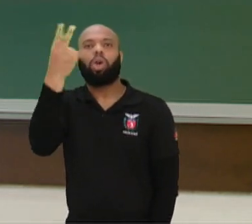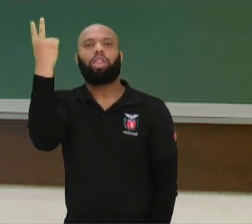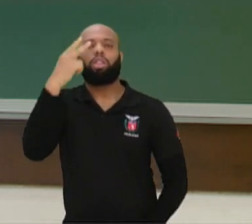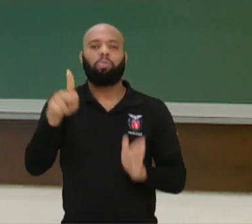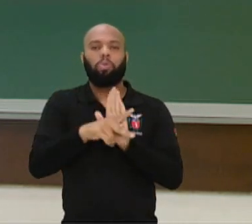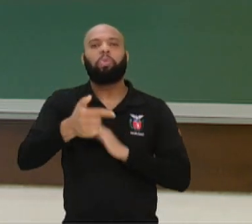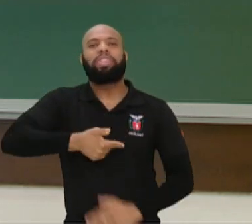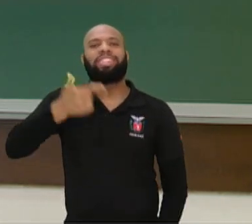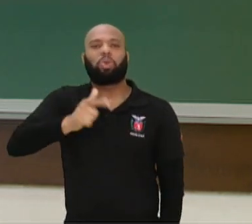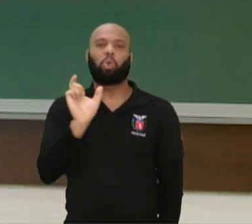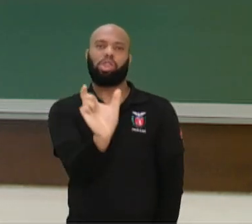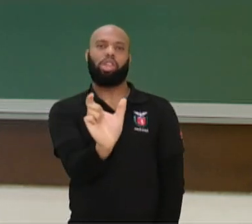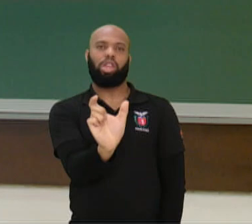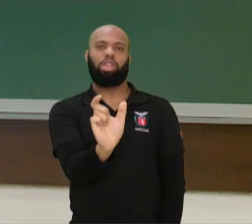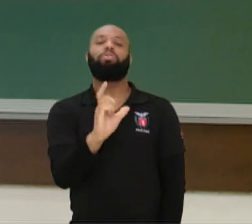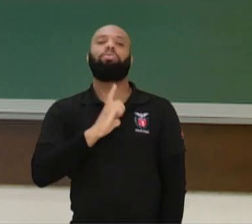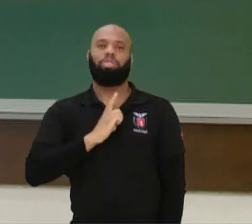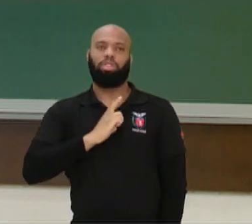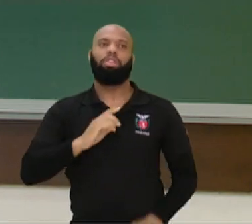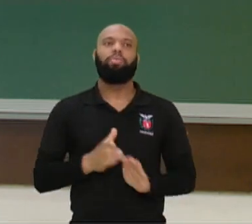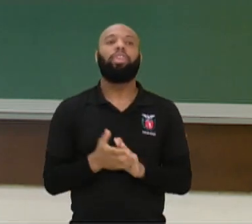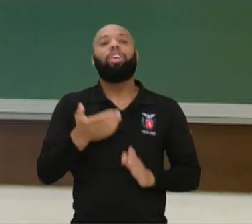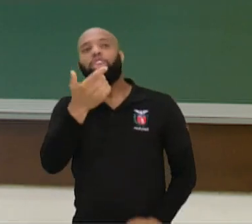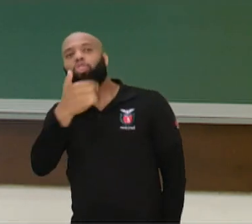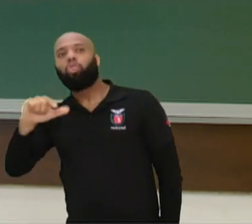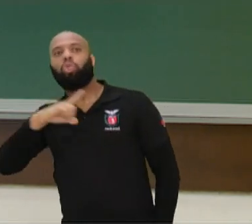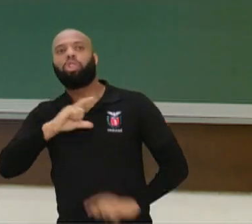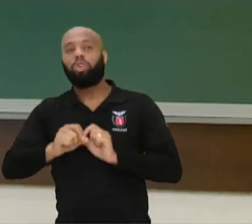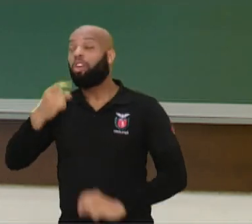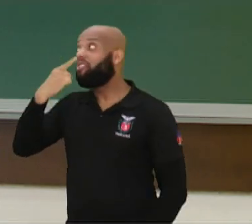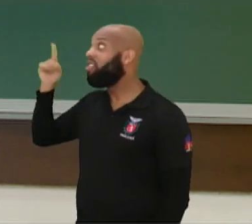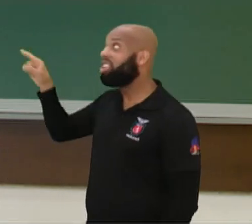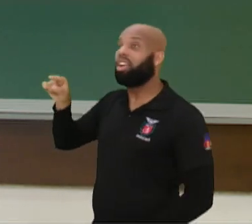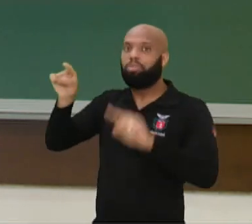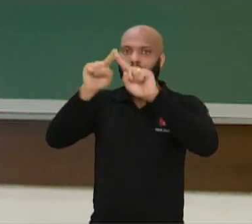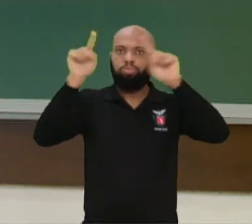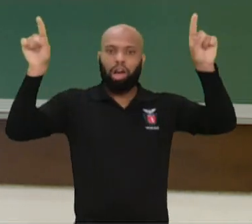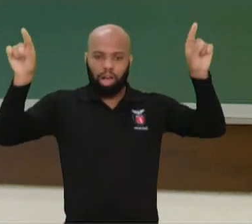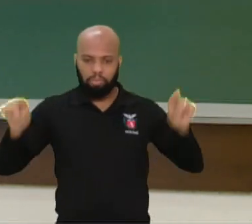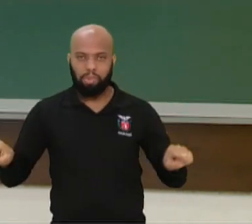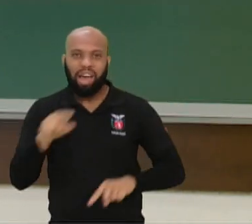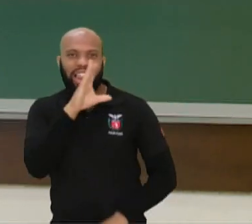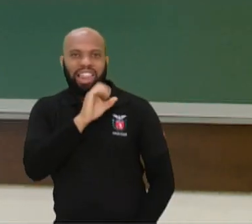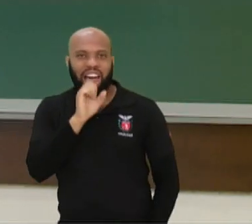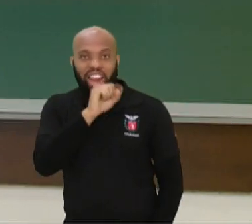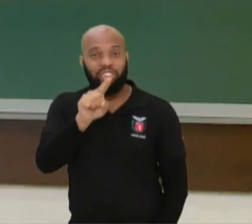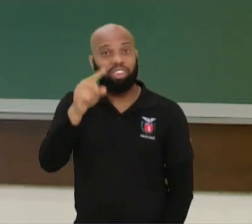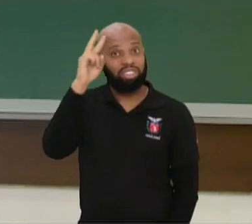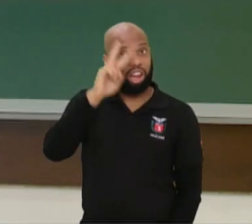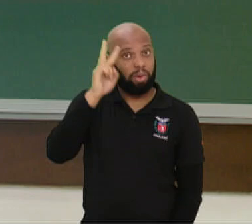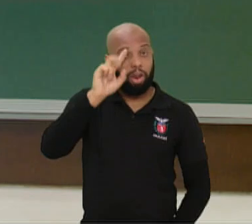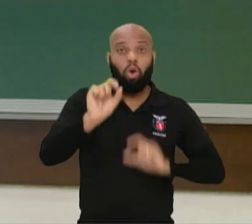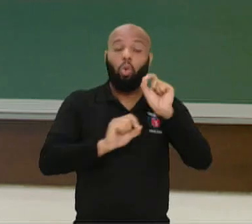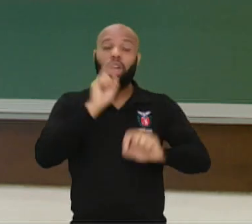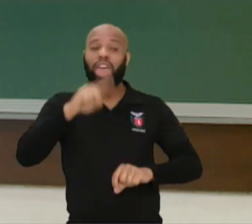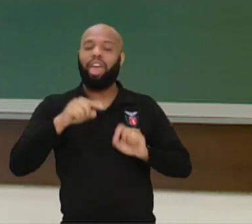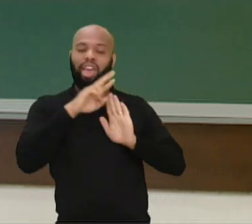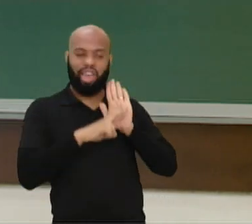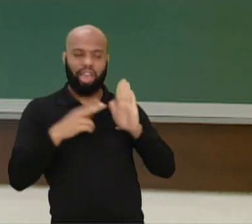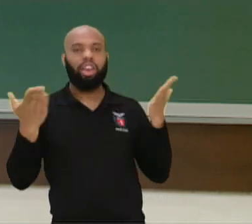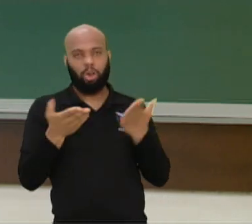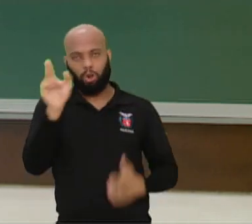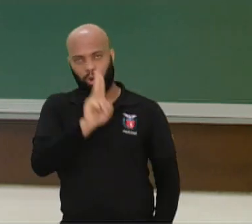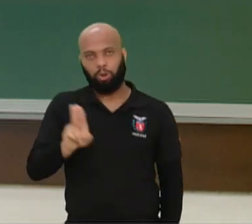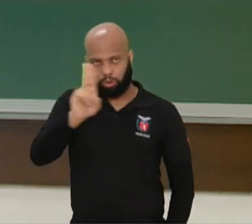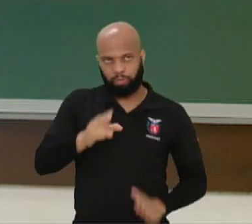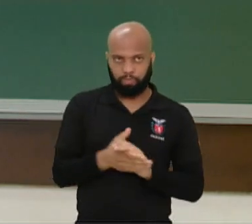ao quadrado. Então, de novo, deixamos aqui para vocês qual é esse produto notável que nós estamos utilizando.